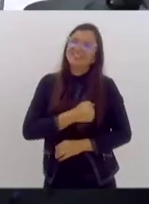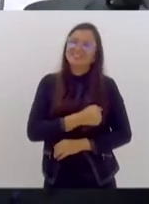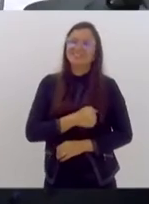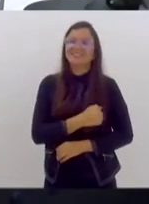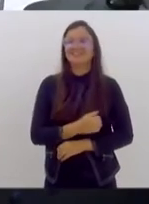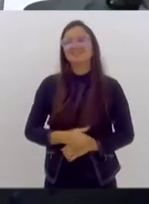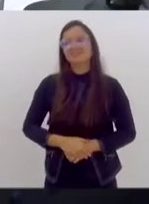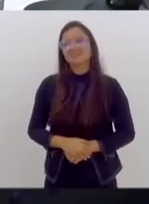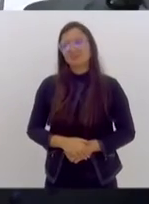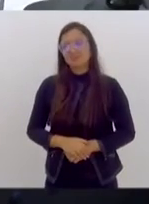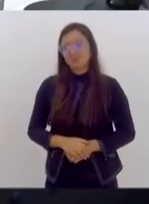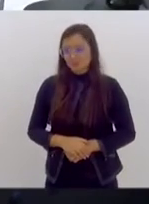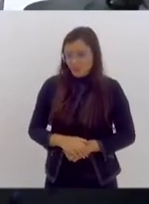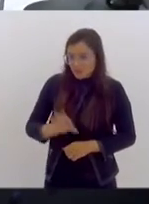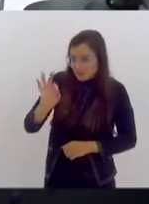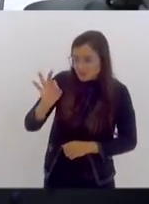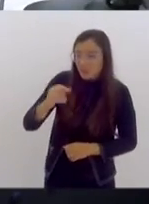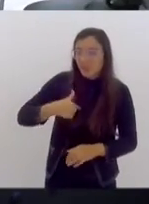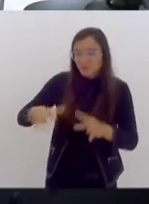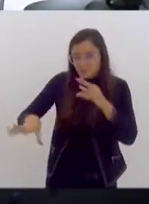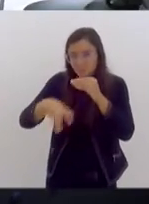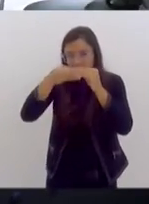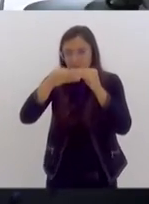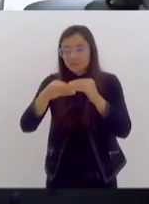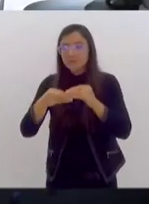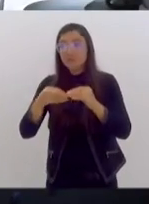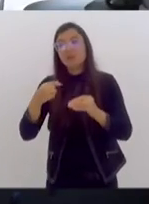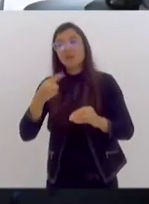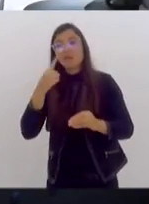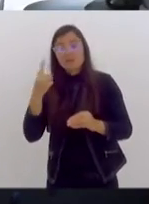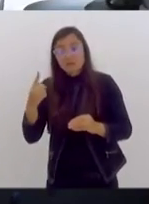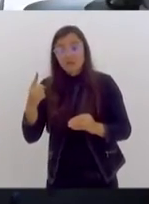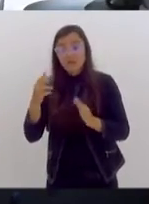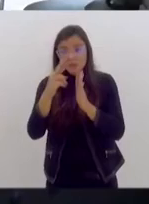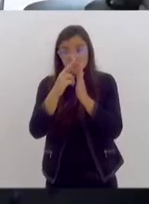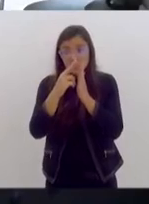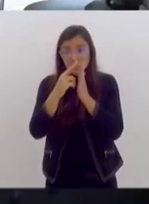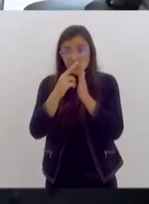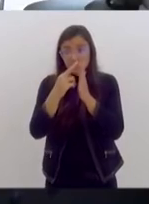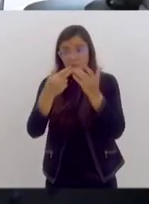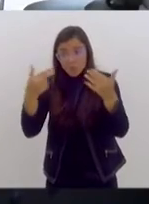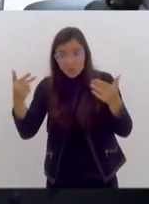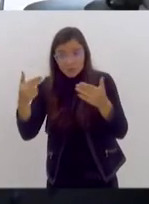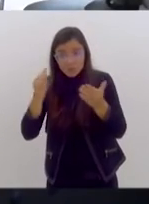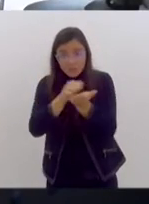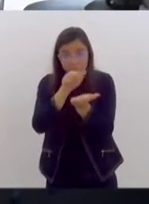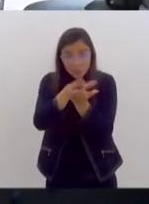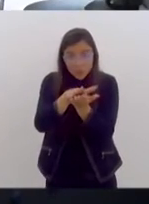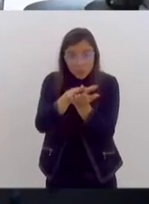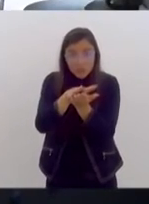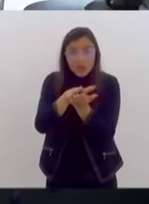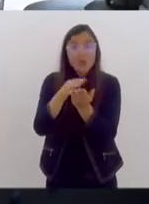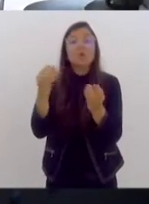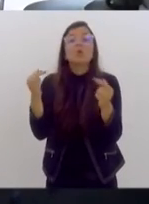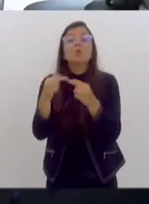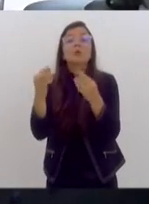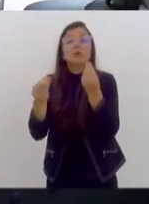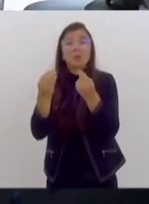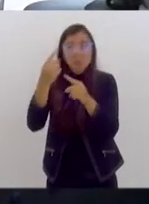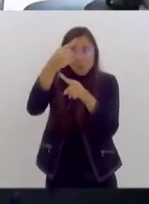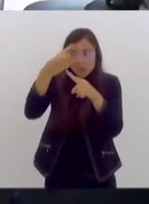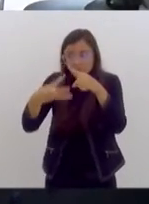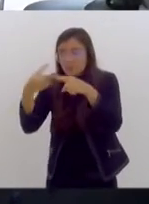poderemos deixar então essa questão do das receitas das multas um terço um terço um terço razoável pode ser